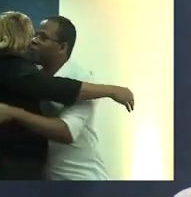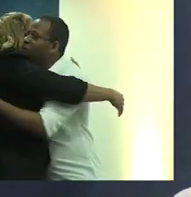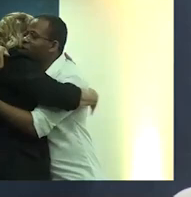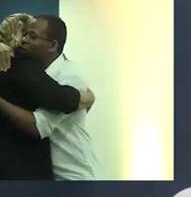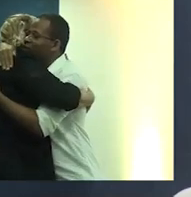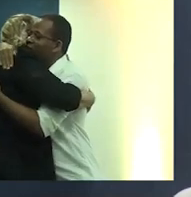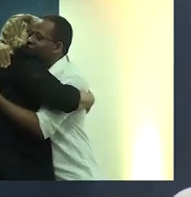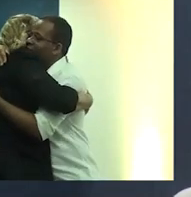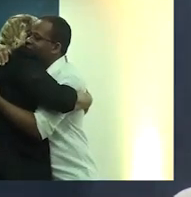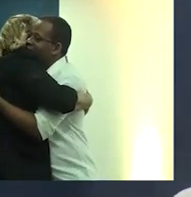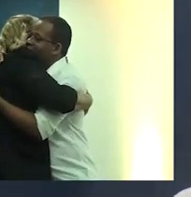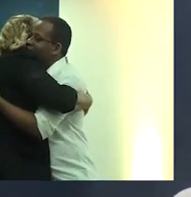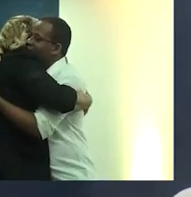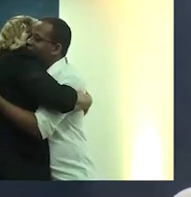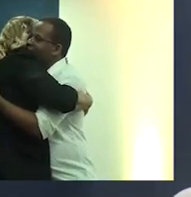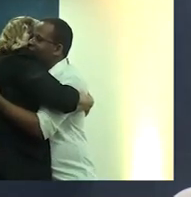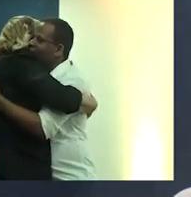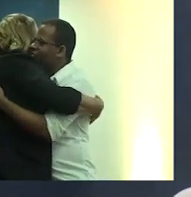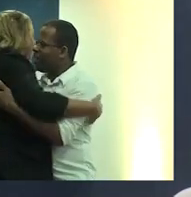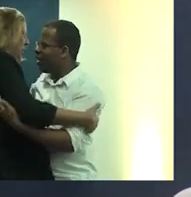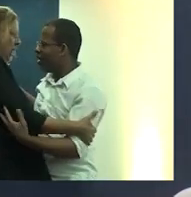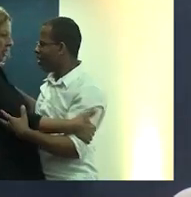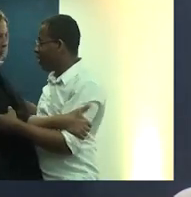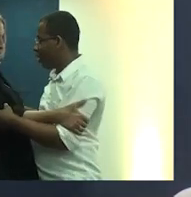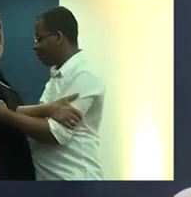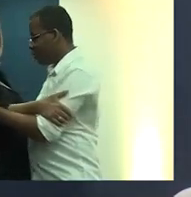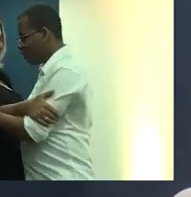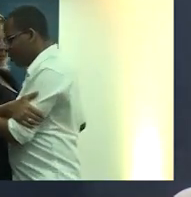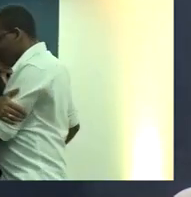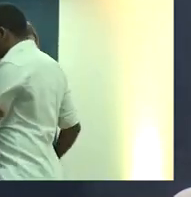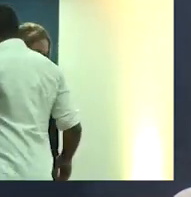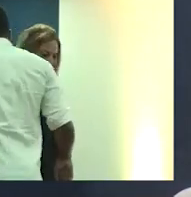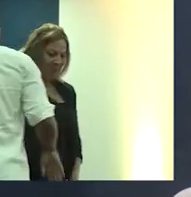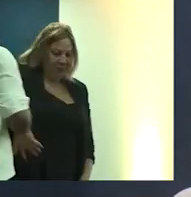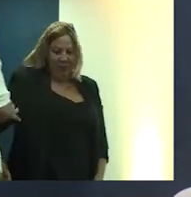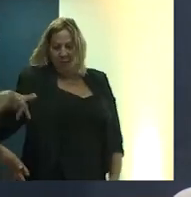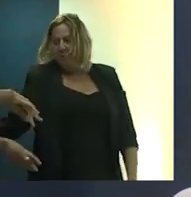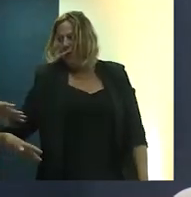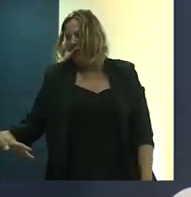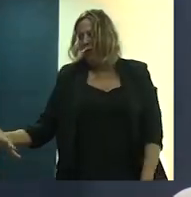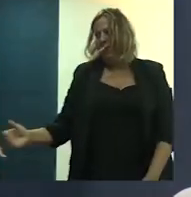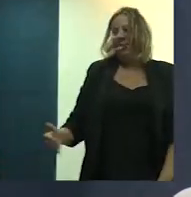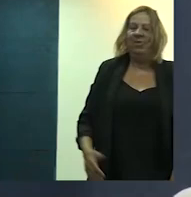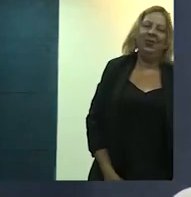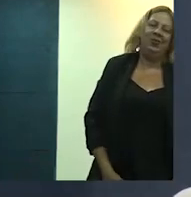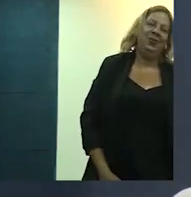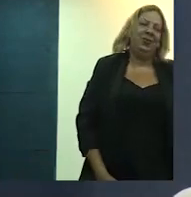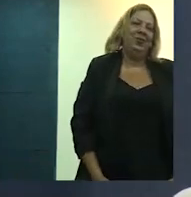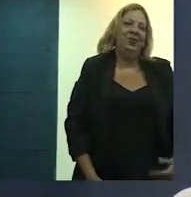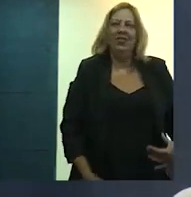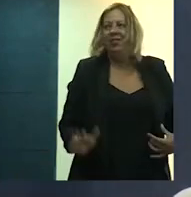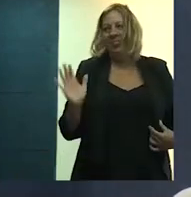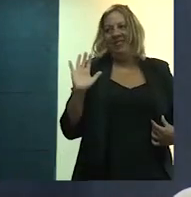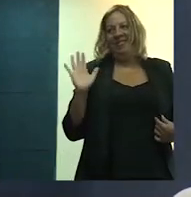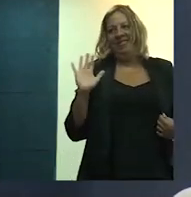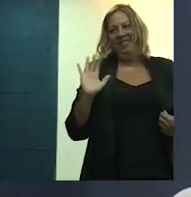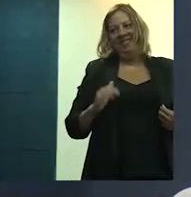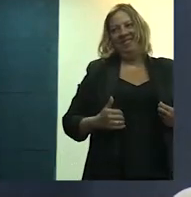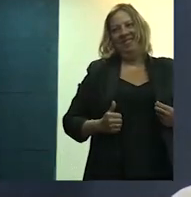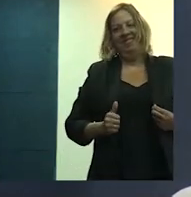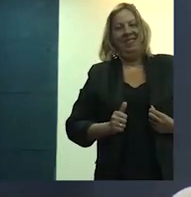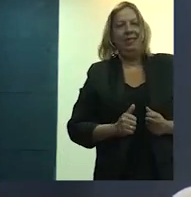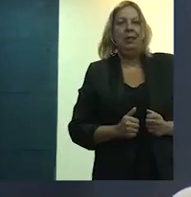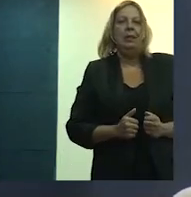cadastrar lá e enfim Entre várias perguntas várias questões que a gente tá tá fazendo a gente tá sempre colocando